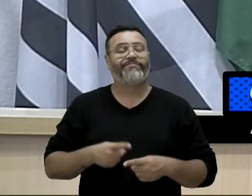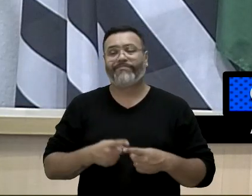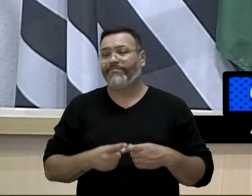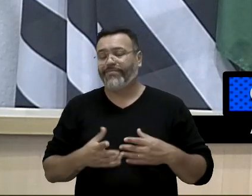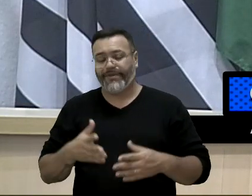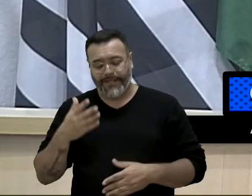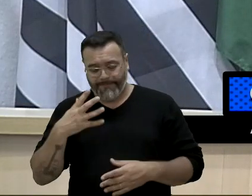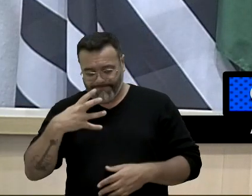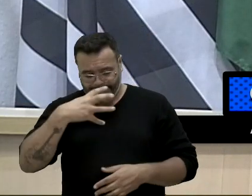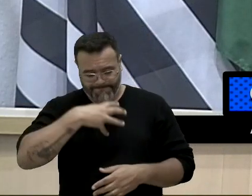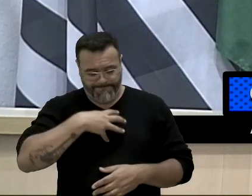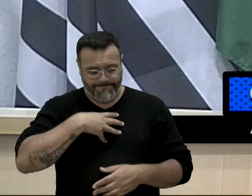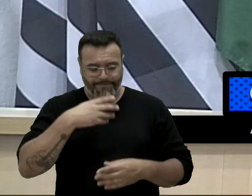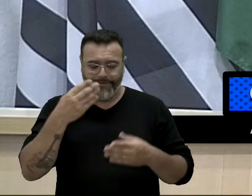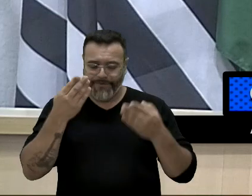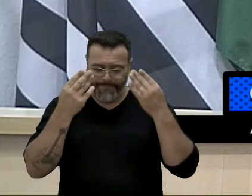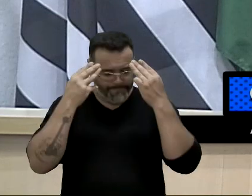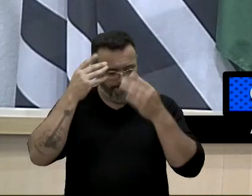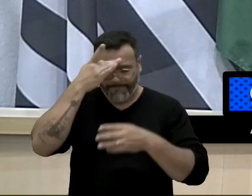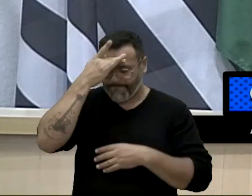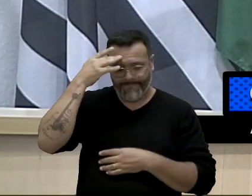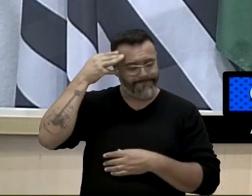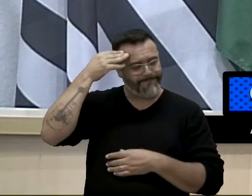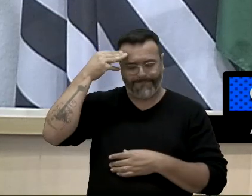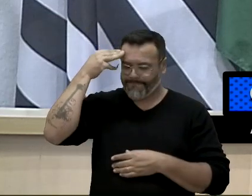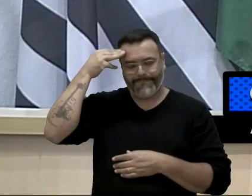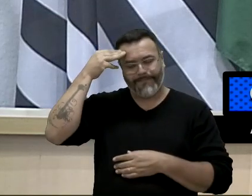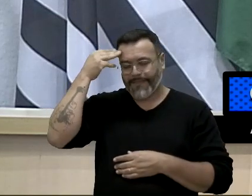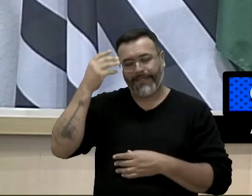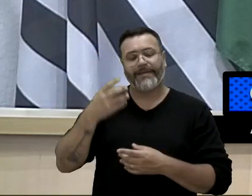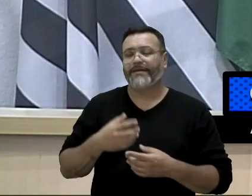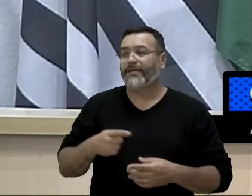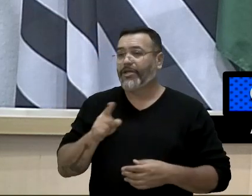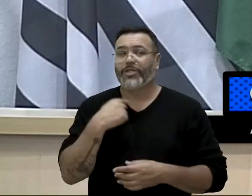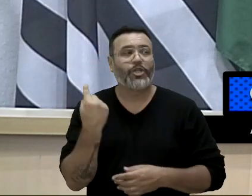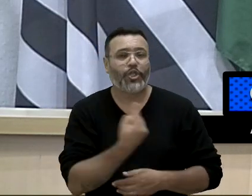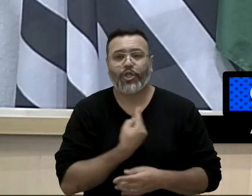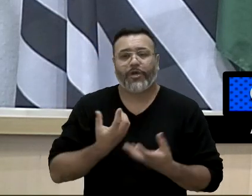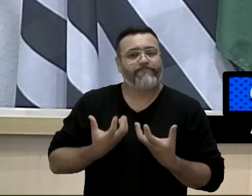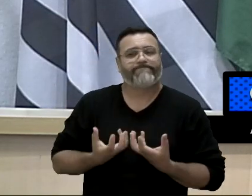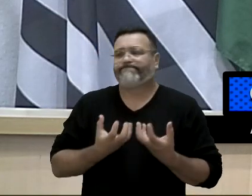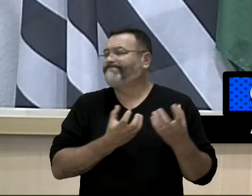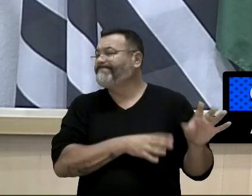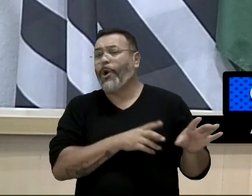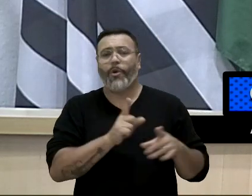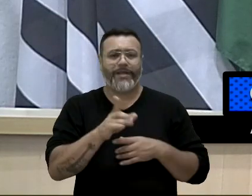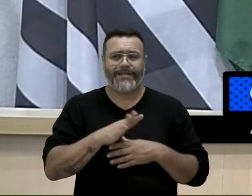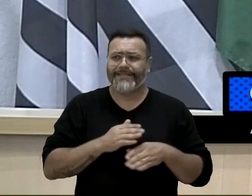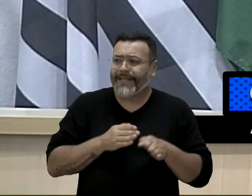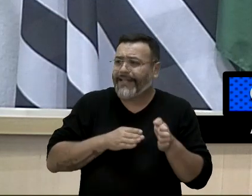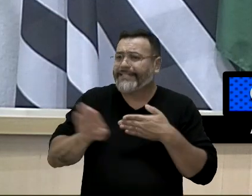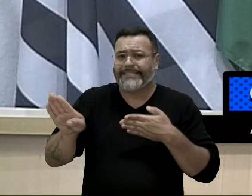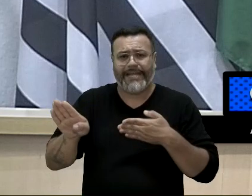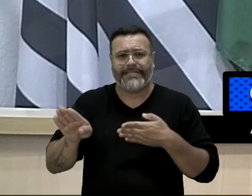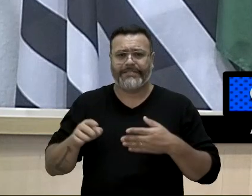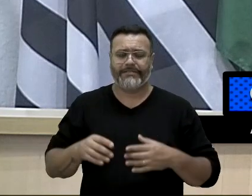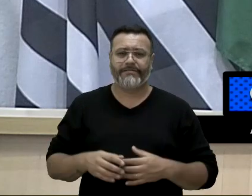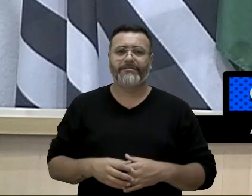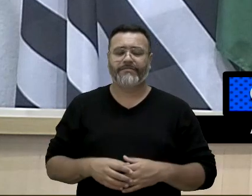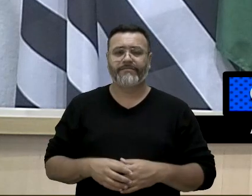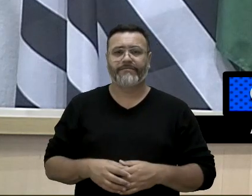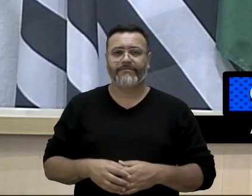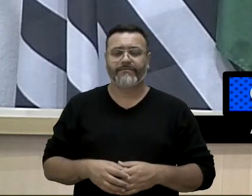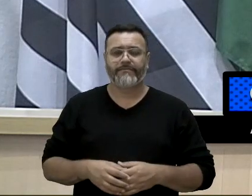mesmo mental, elas não têm capacidade. A gente não quis que elas saíssem, a gente quis mantê-las ali com a gente. Da